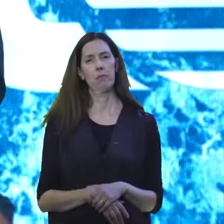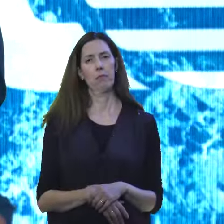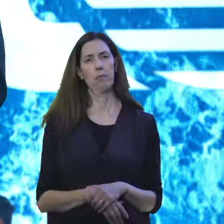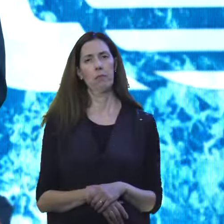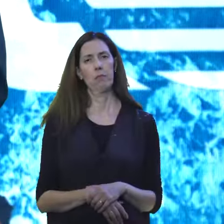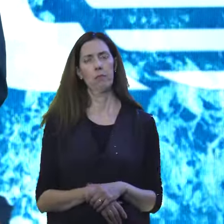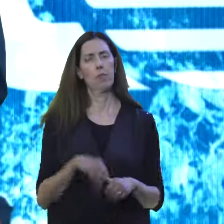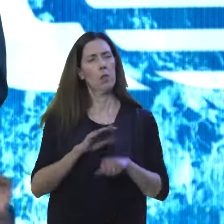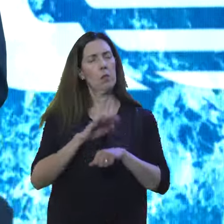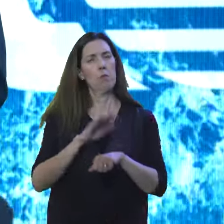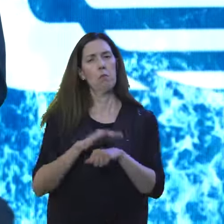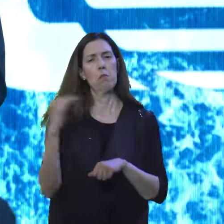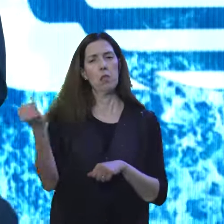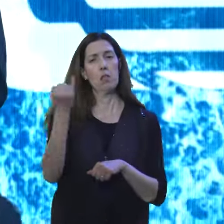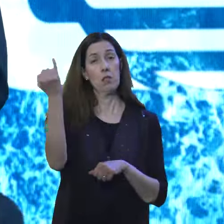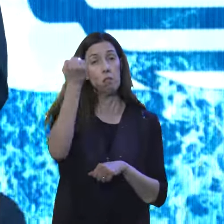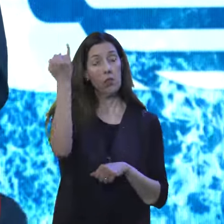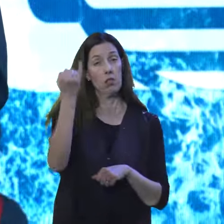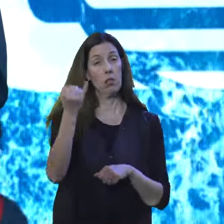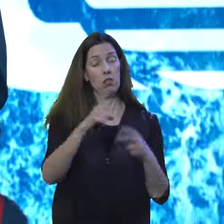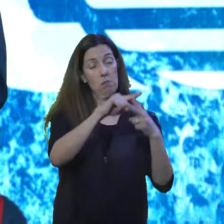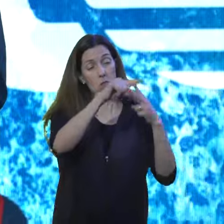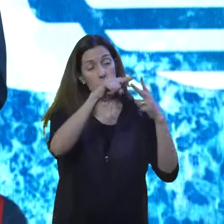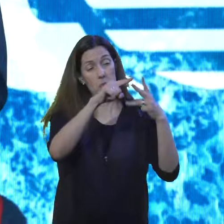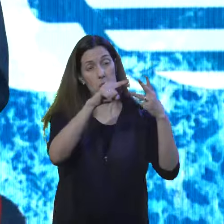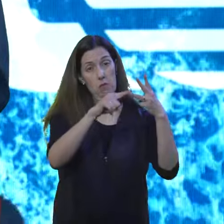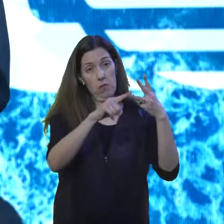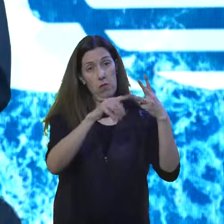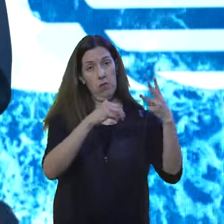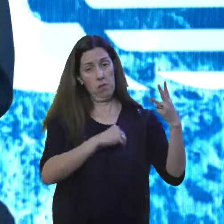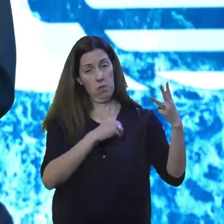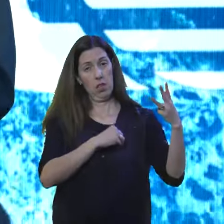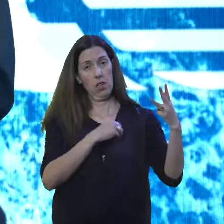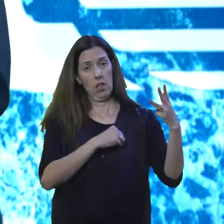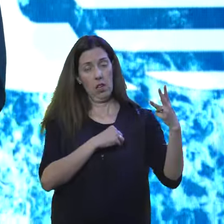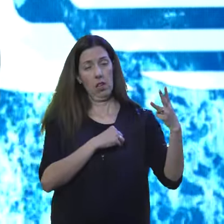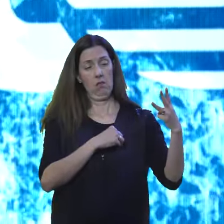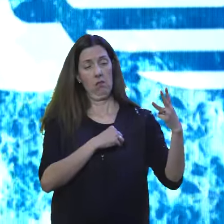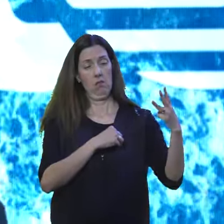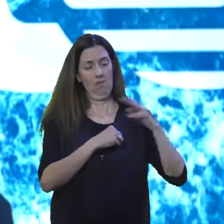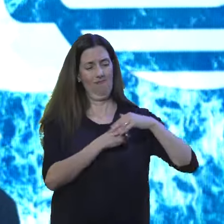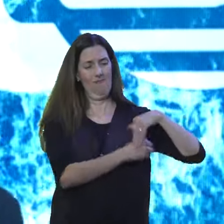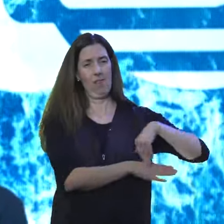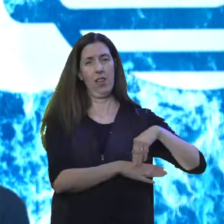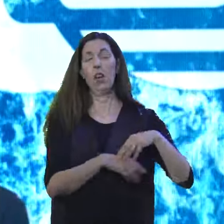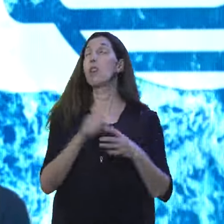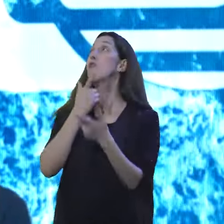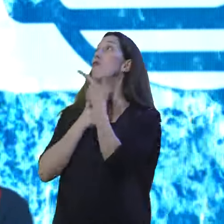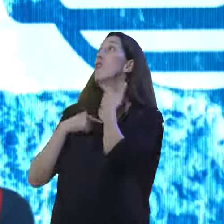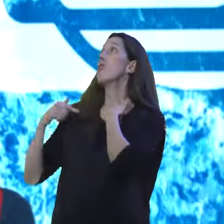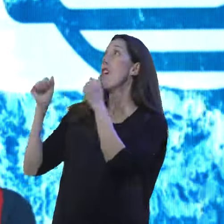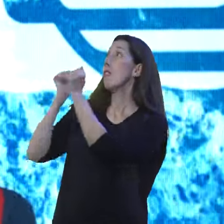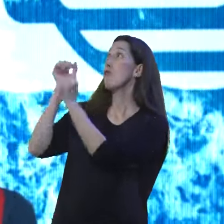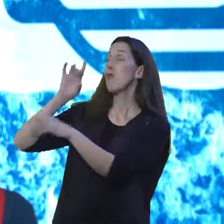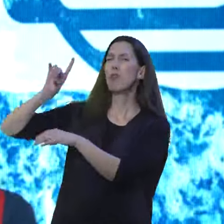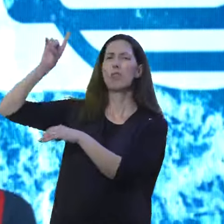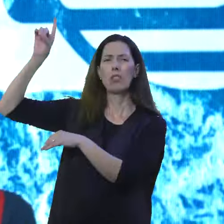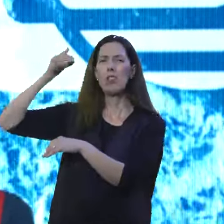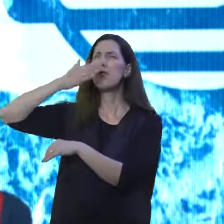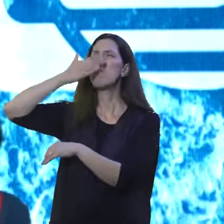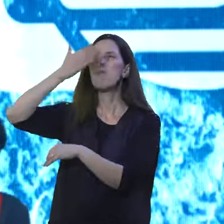é interessante que se você deixar a gula, a sua satisfação vai começar a estar em Deus, o seu desejo vai estar em Deus, não na pornografia, não no pecado, não